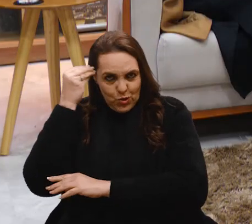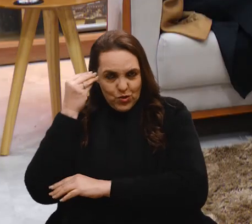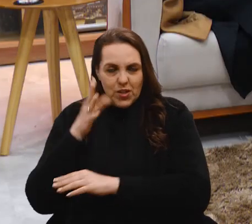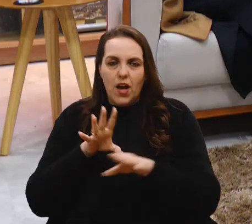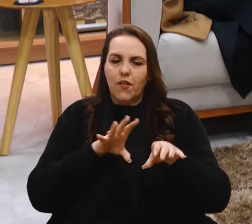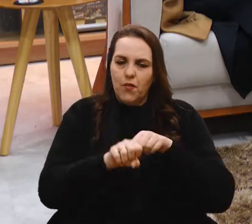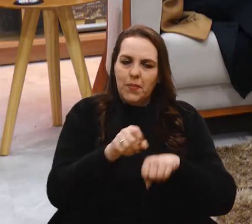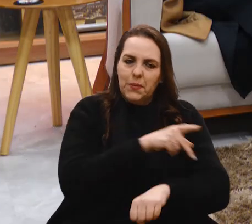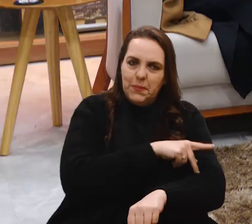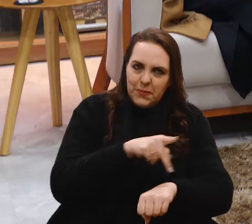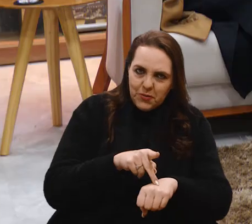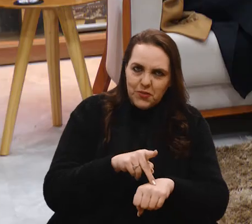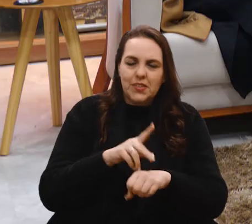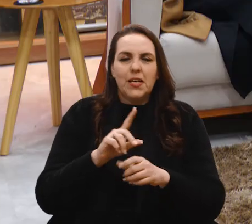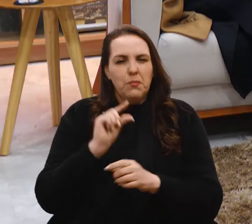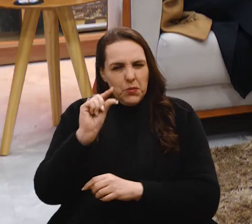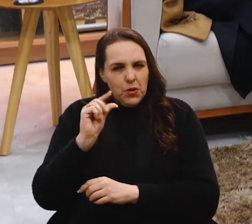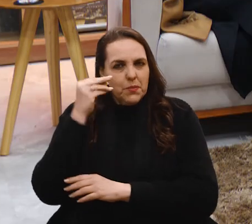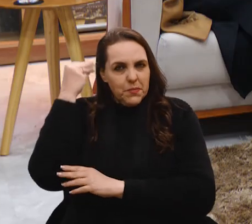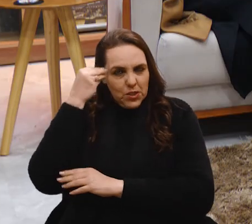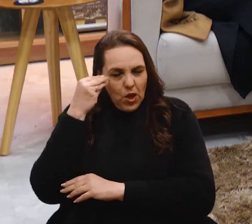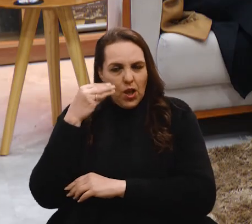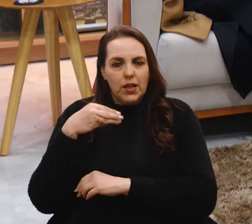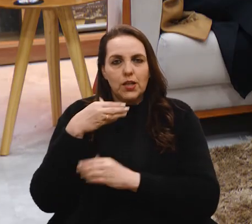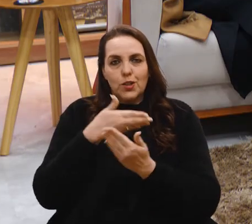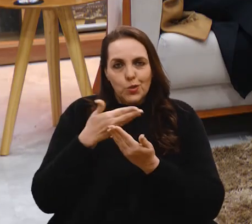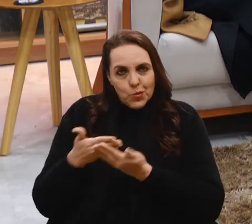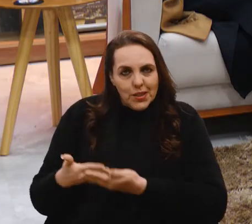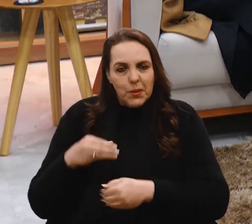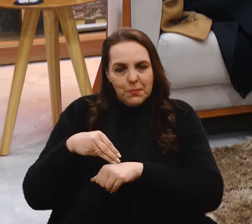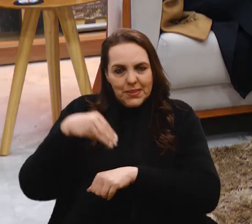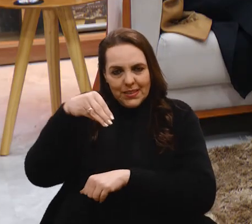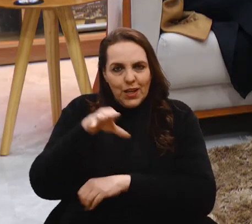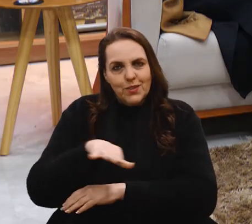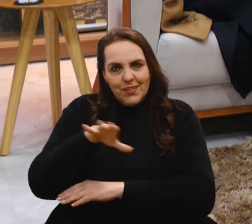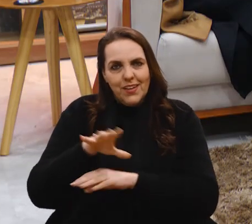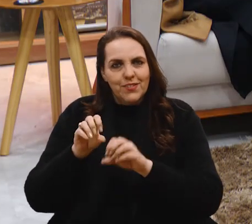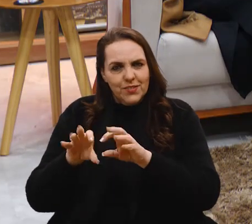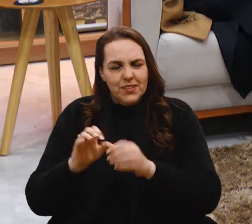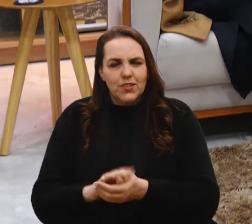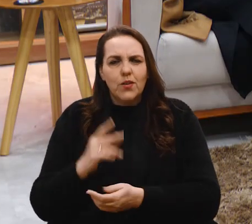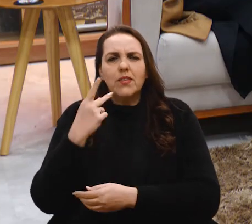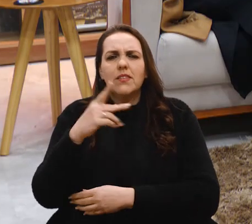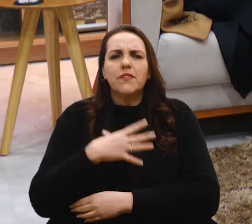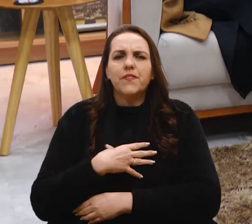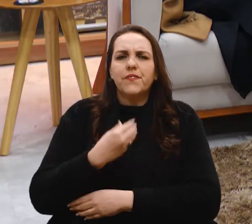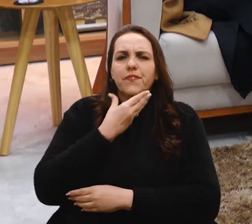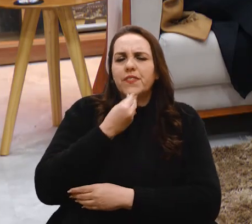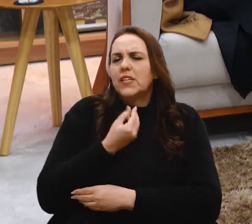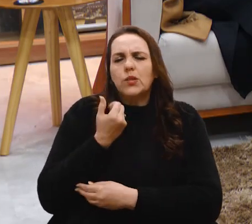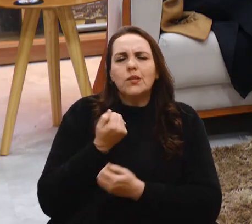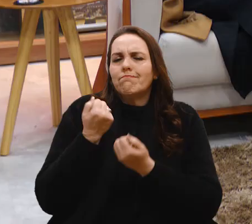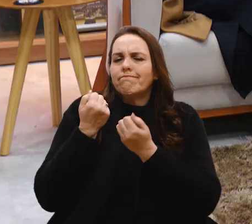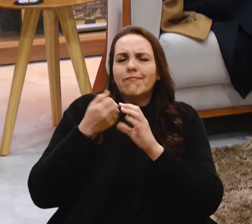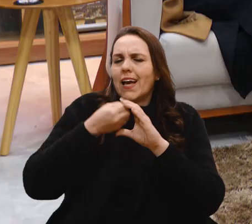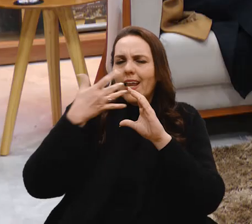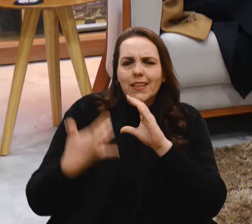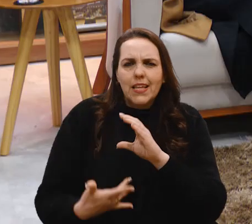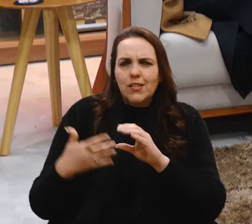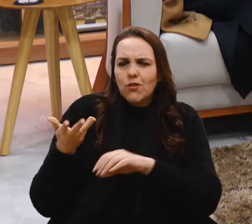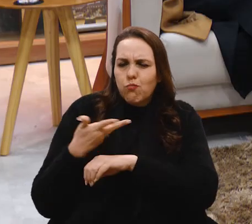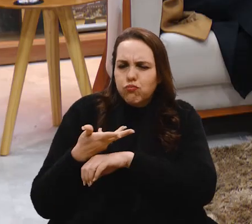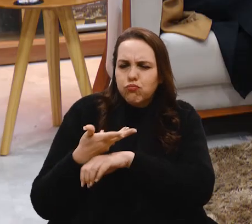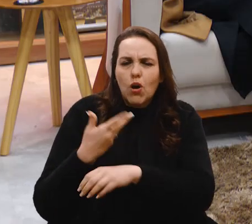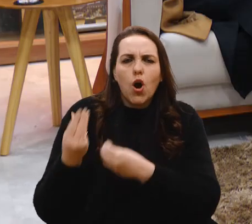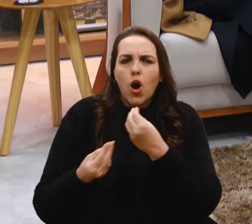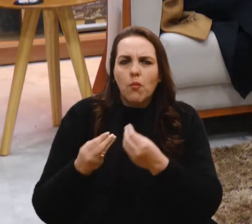pouco psicóloga, mestranda em educação. Mas assim, o seu filho tinha que características, que rapidez era essa? É o Arthur, né? O